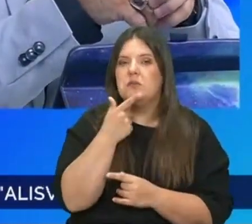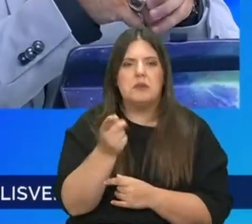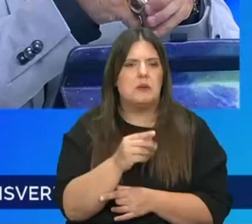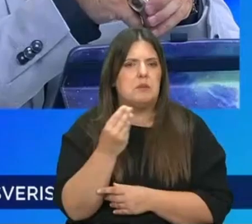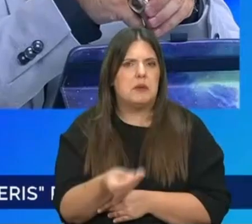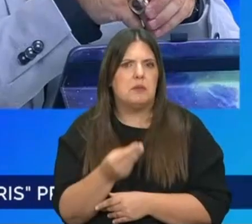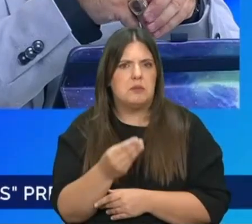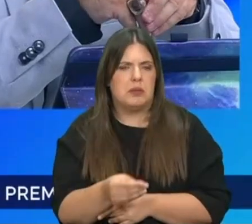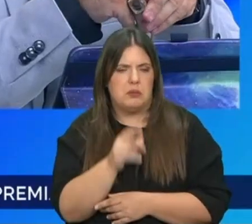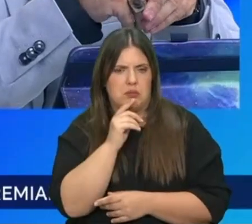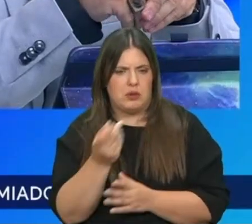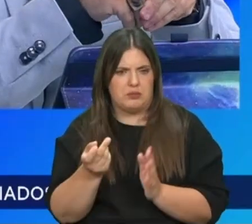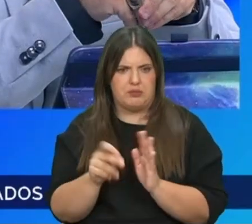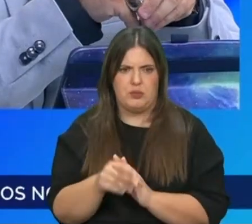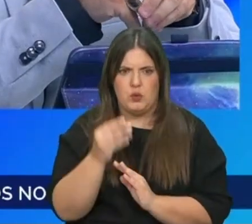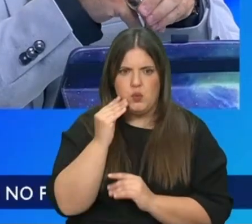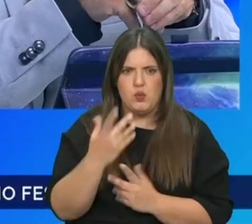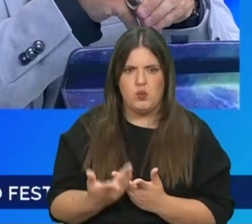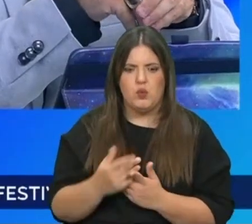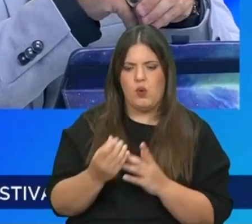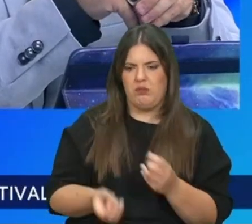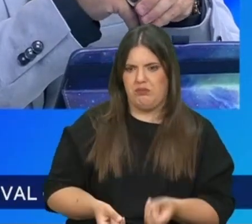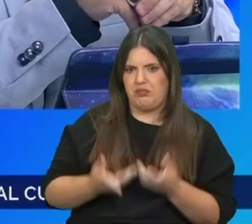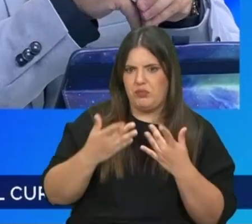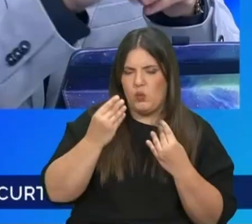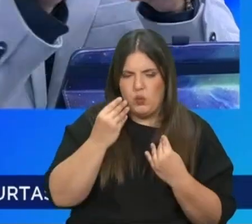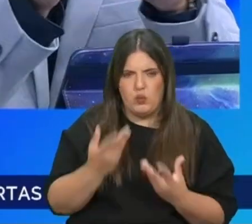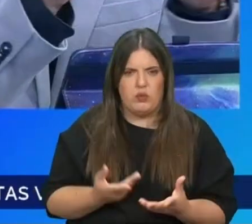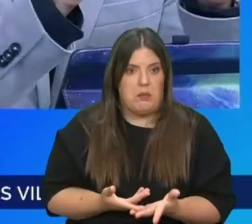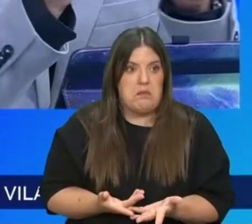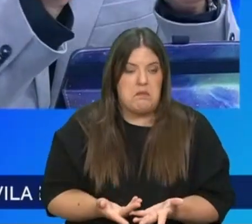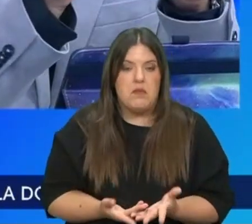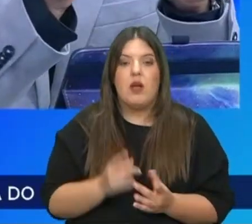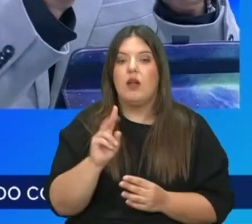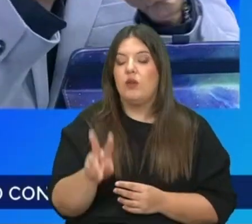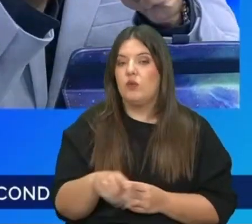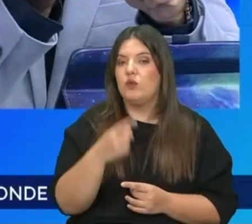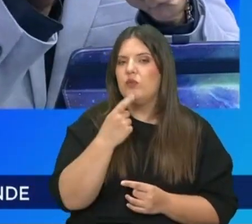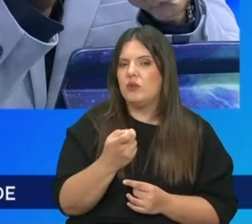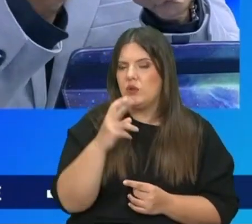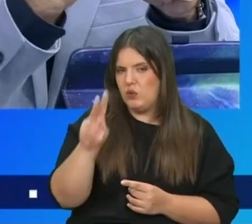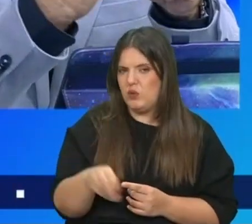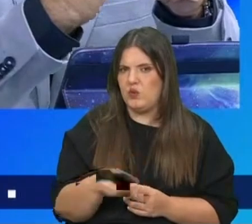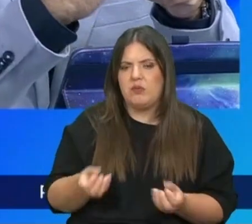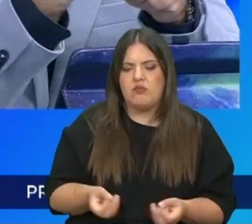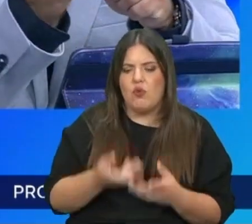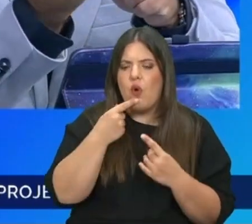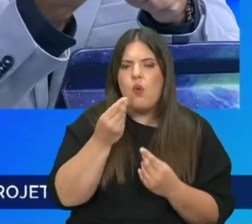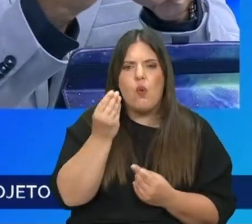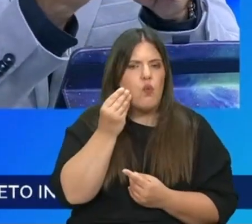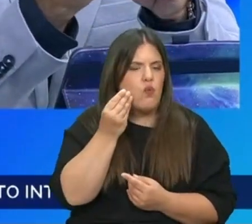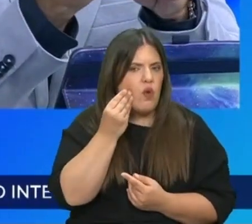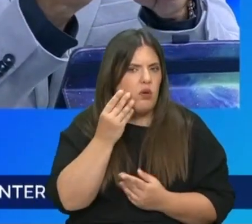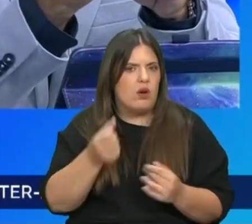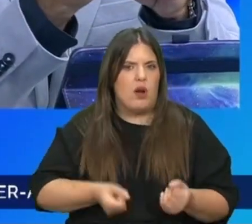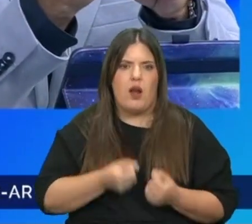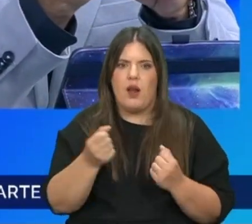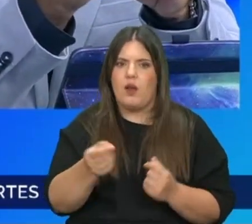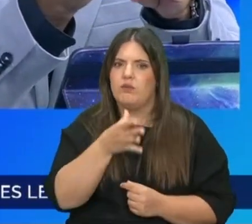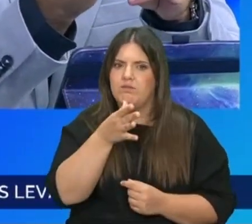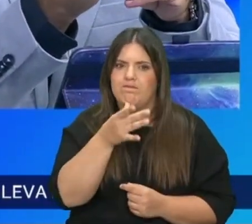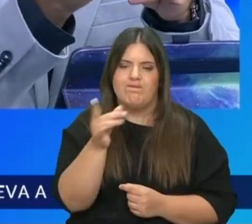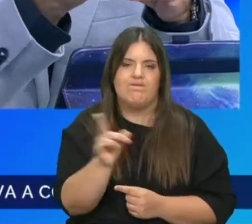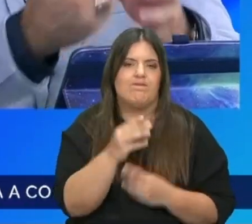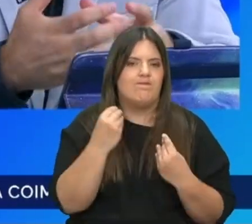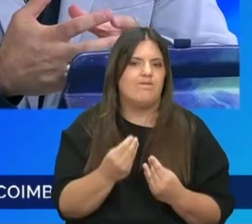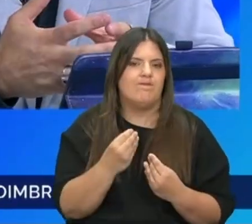muito bem como é que ele foi lá parar e como é que ele nasceu. Aqui são 2 questões diferentes. Como é que ele nasceu? Mais uma vez, não conseguimos explicar